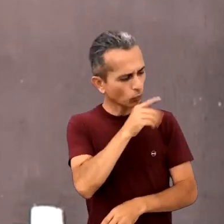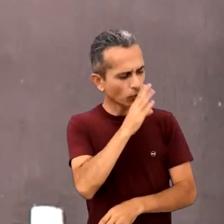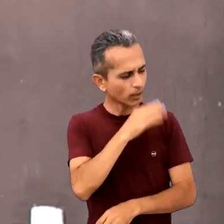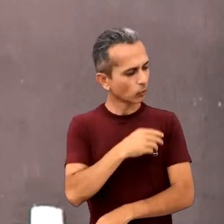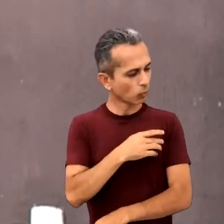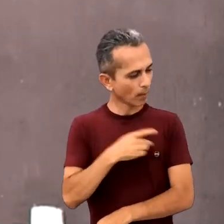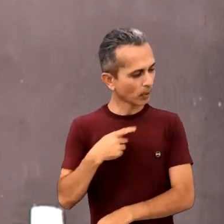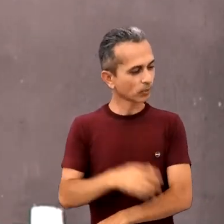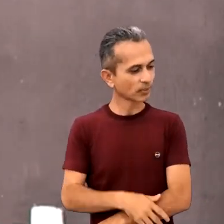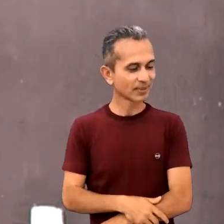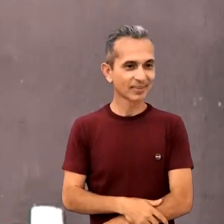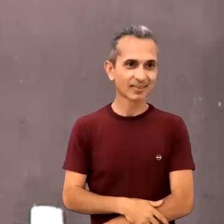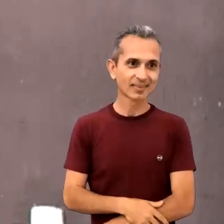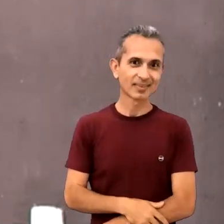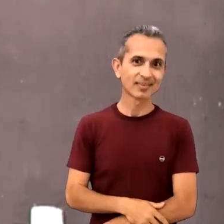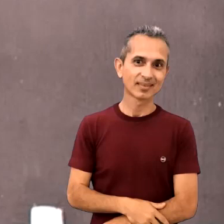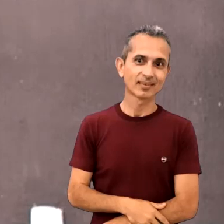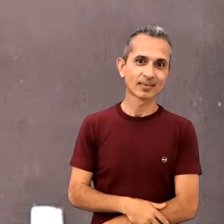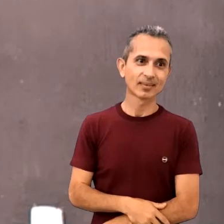observe.